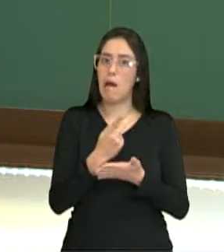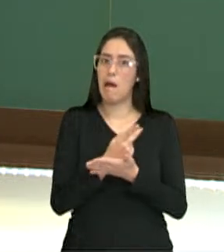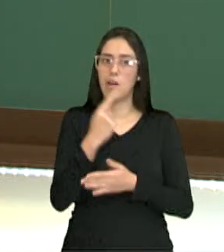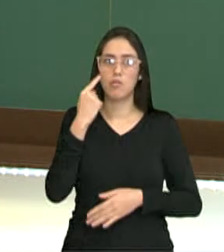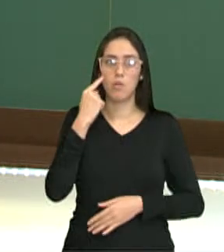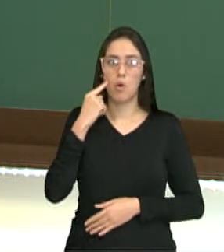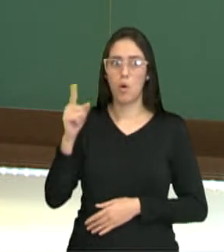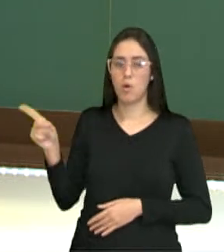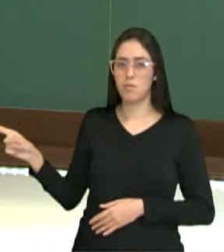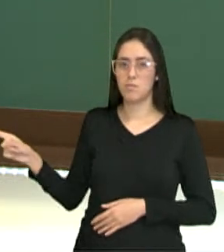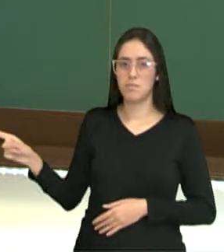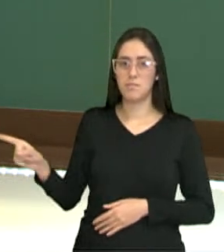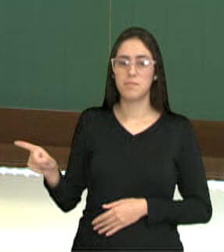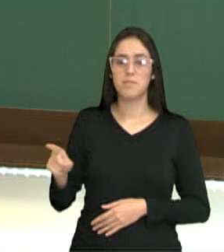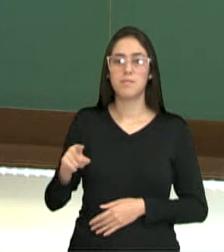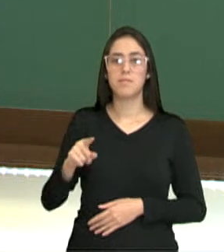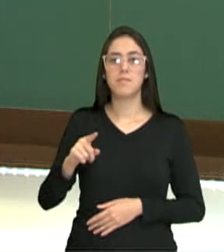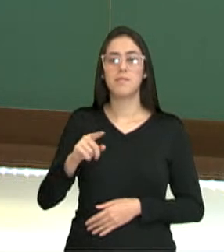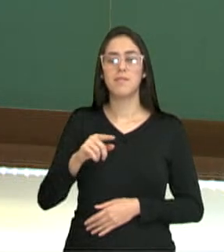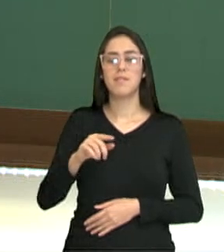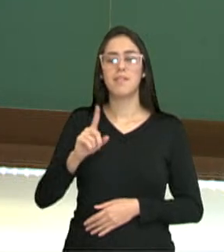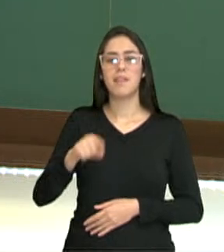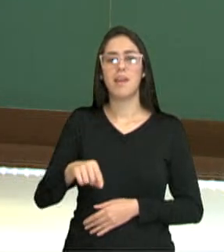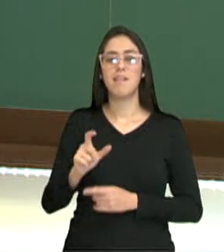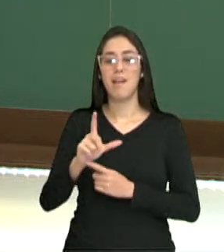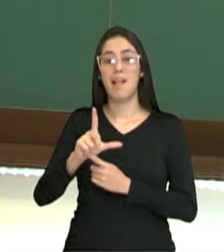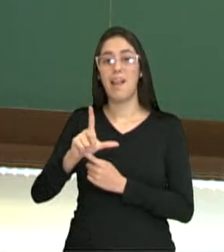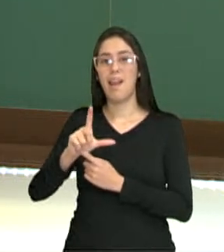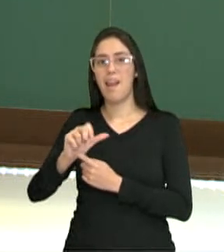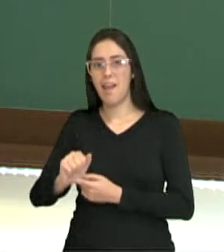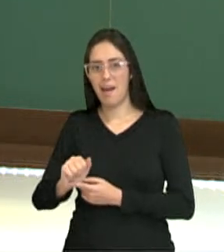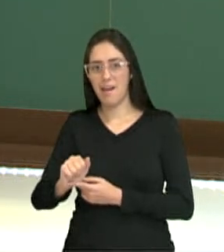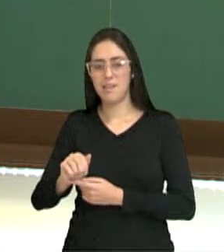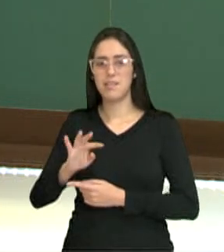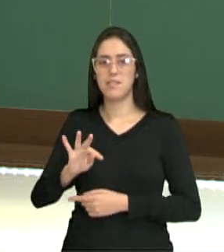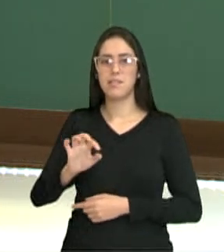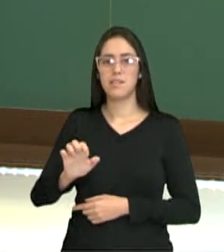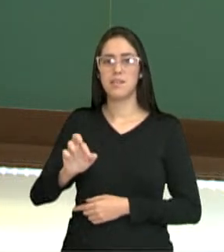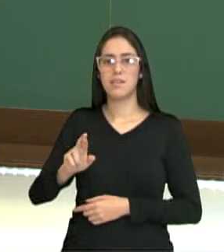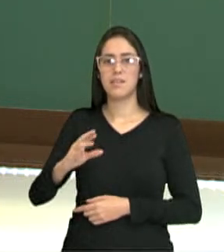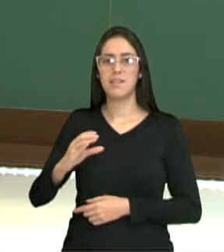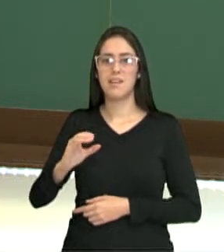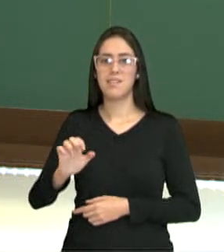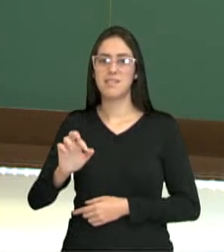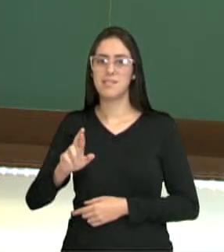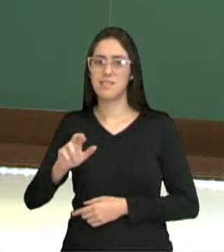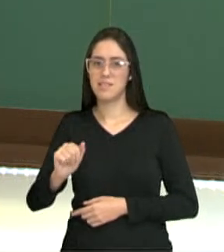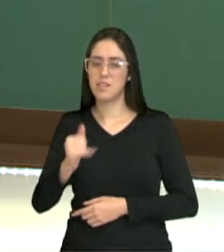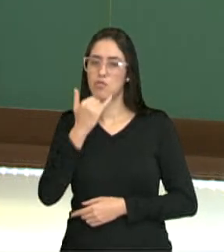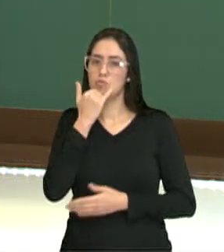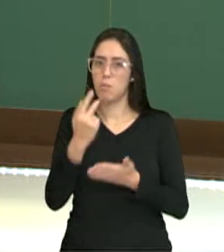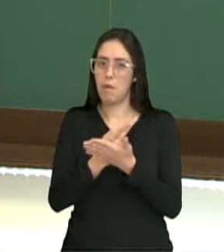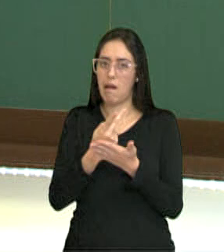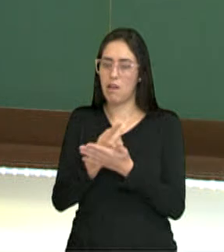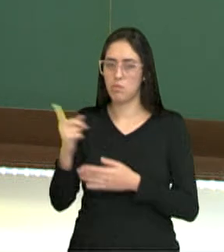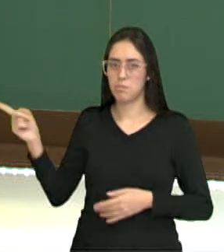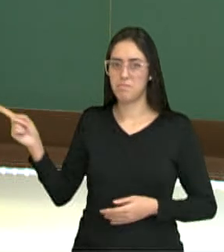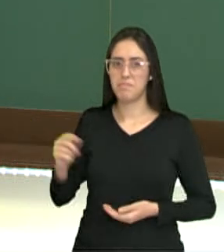la terceira. O professor se equivocou aqui, ó, é la terceira colocada.